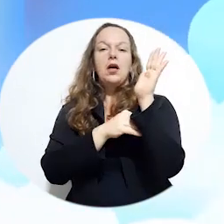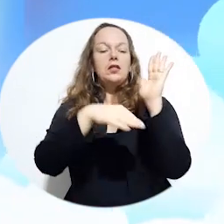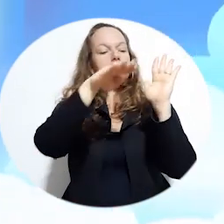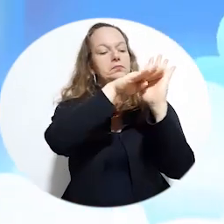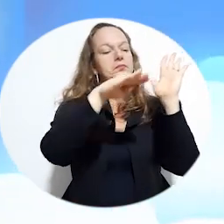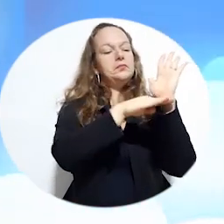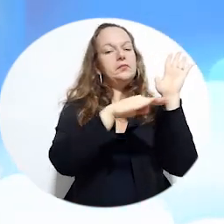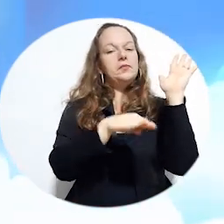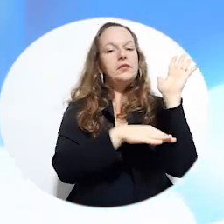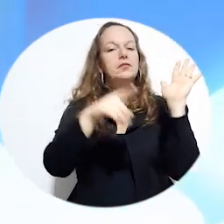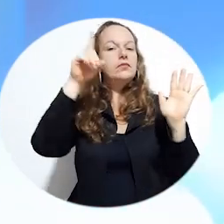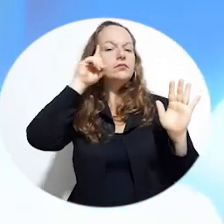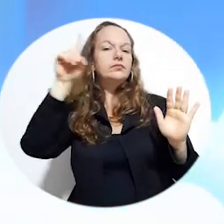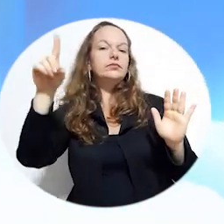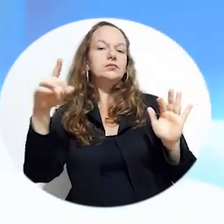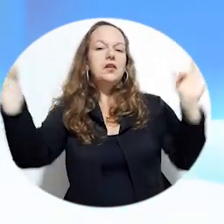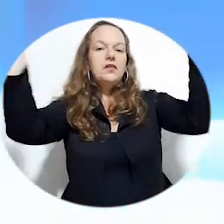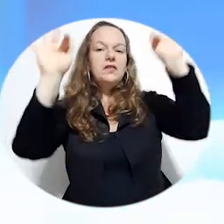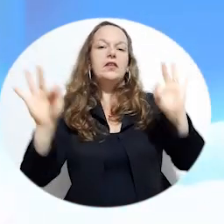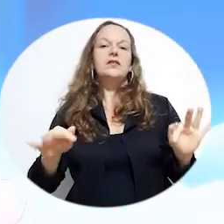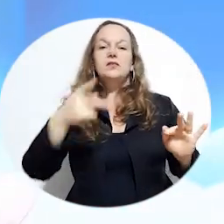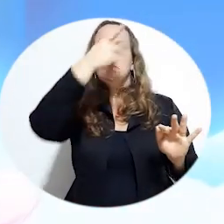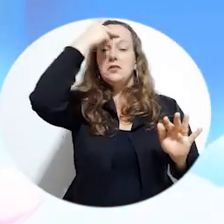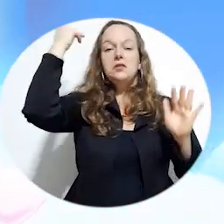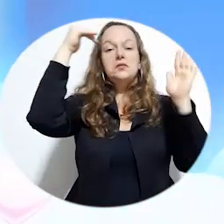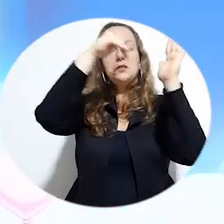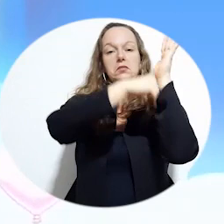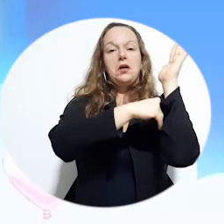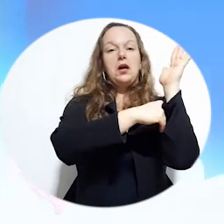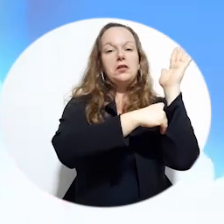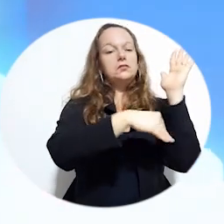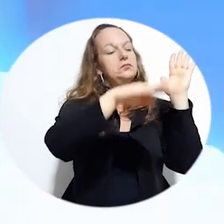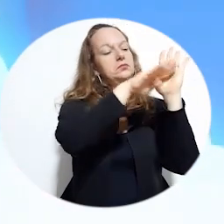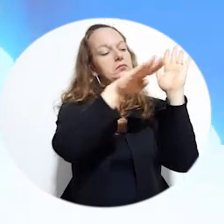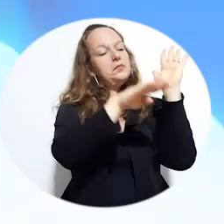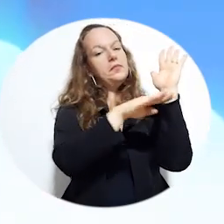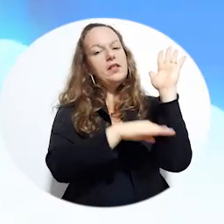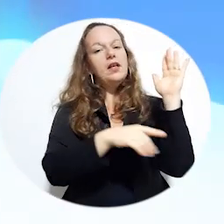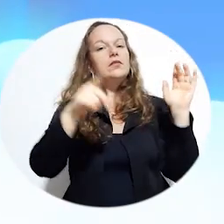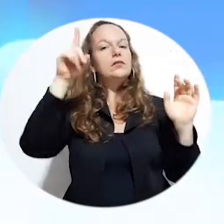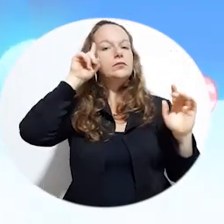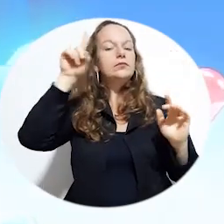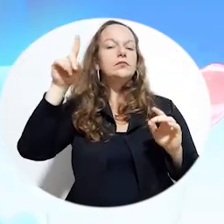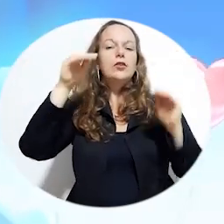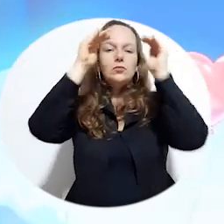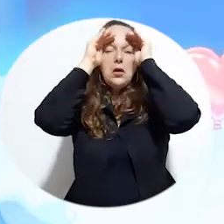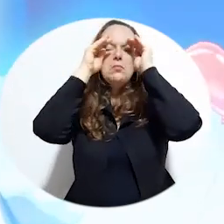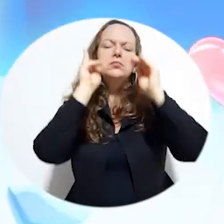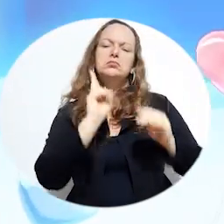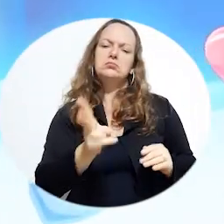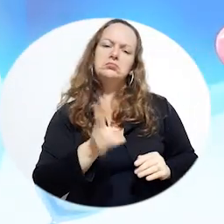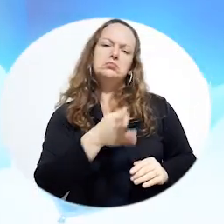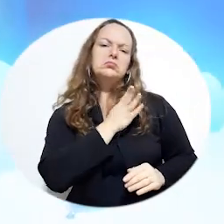Deus. Felizes os que guardam os mandamentos de Deus. Que lhe obedecem de todo o